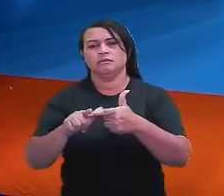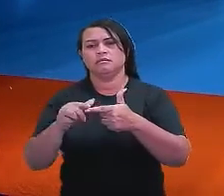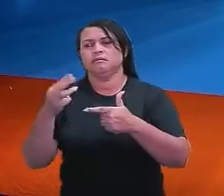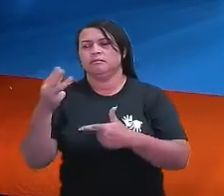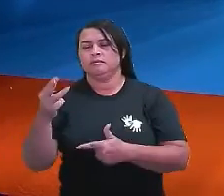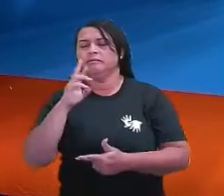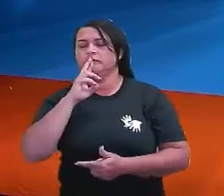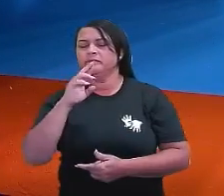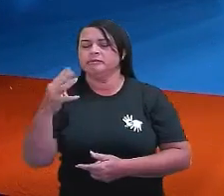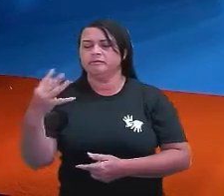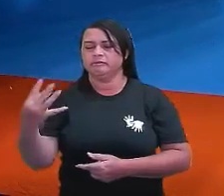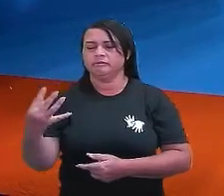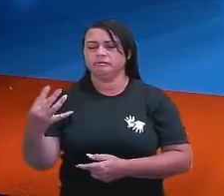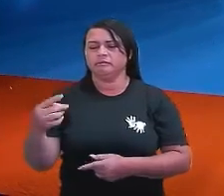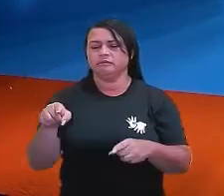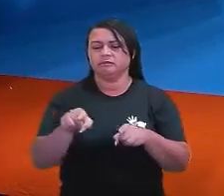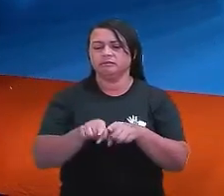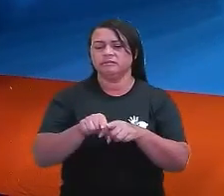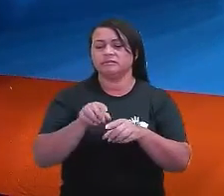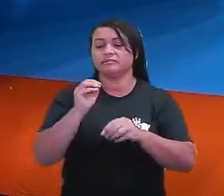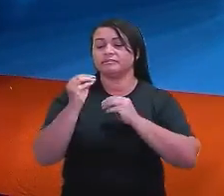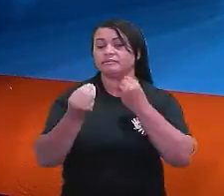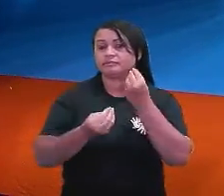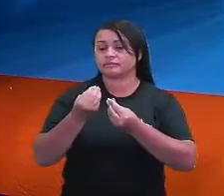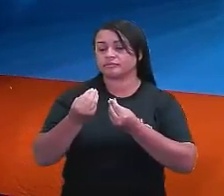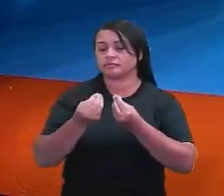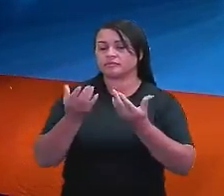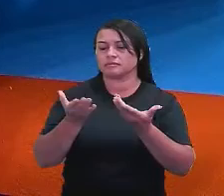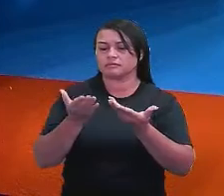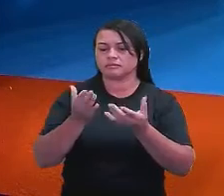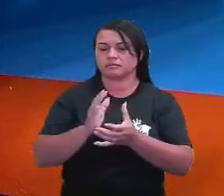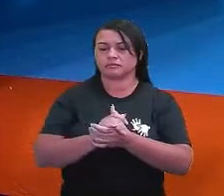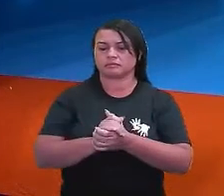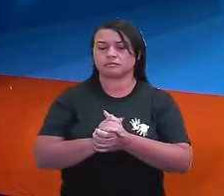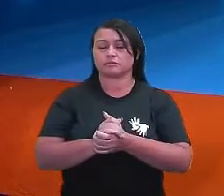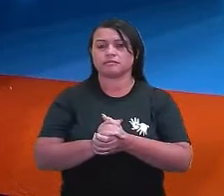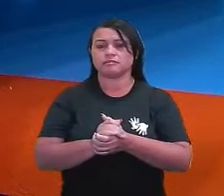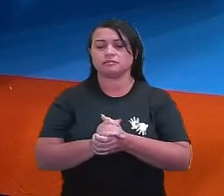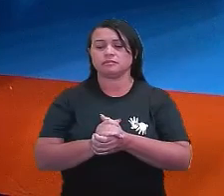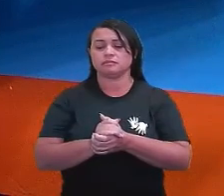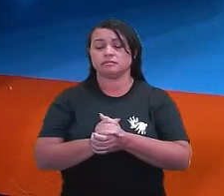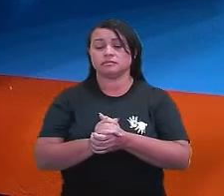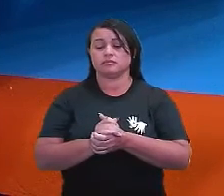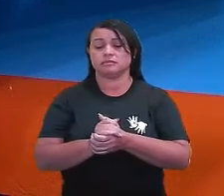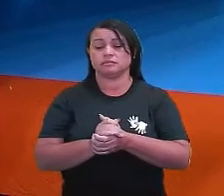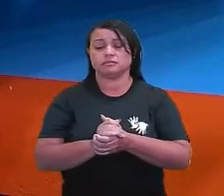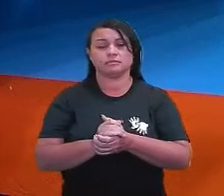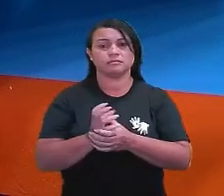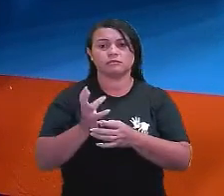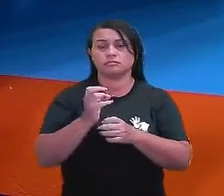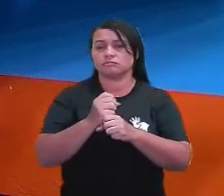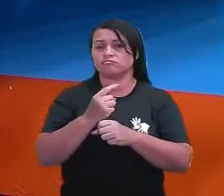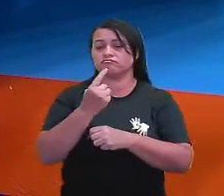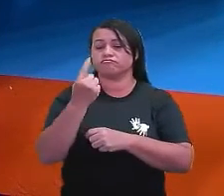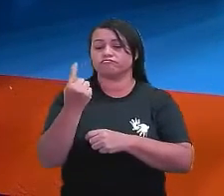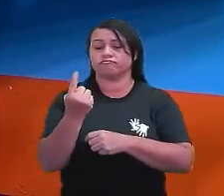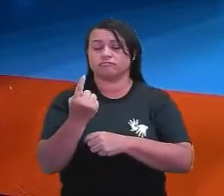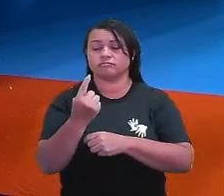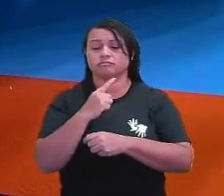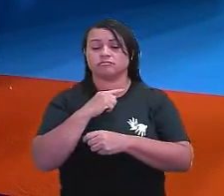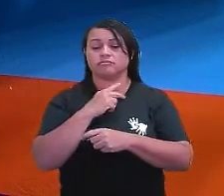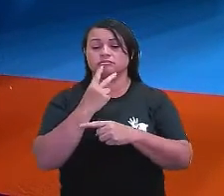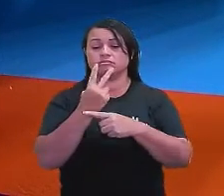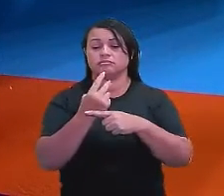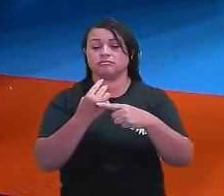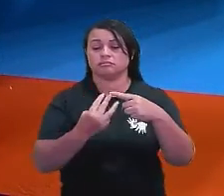4. E aí, eu peguei 2/3. É só eu somar aqui mais 1/3 para ficar 2/3.